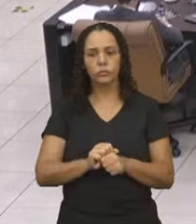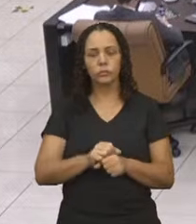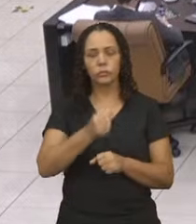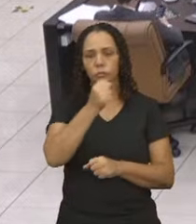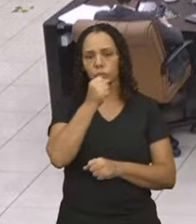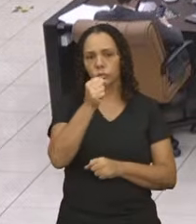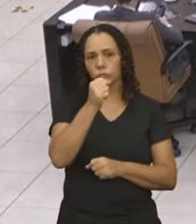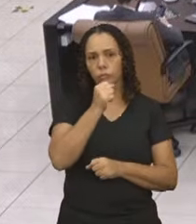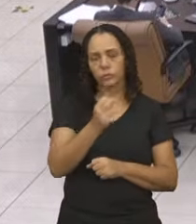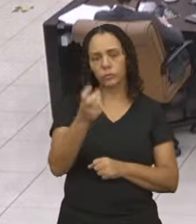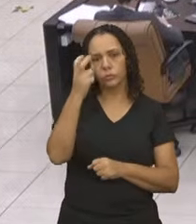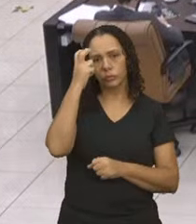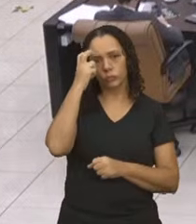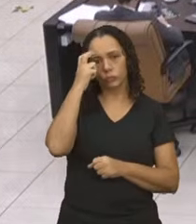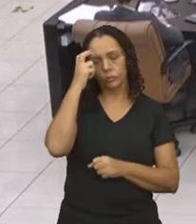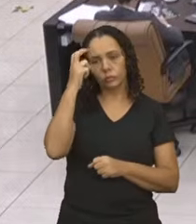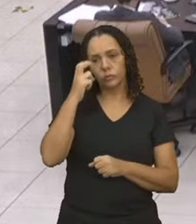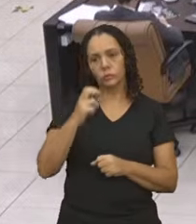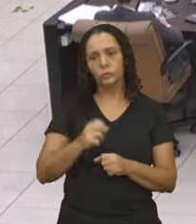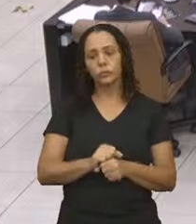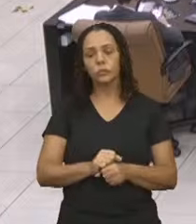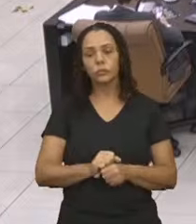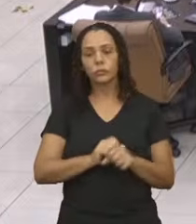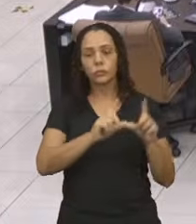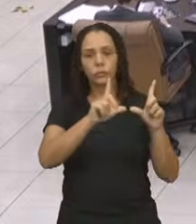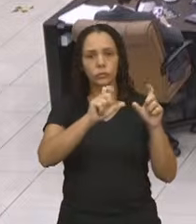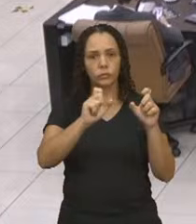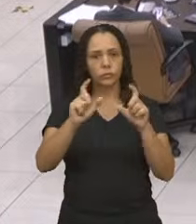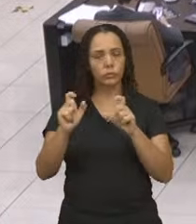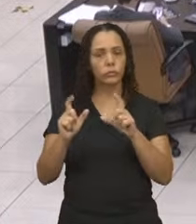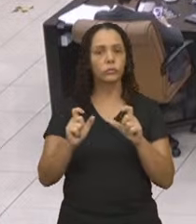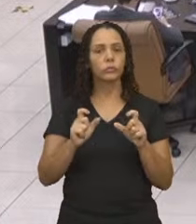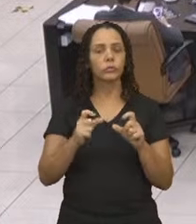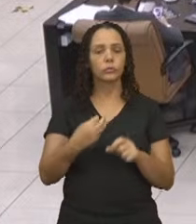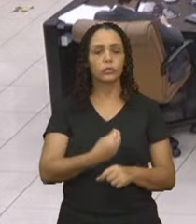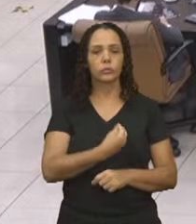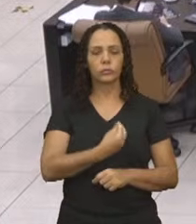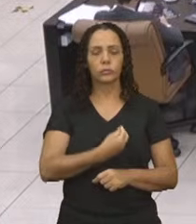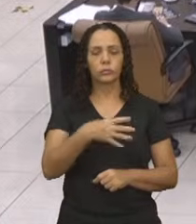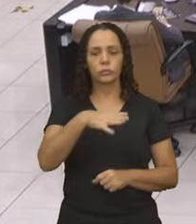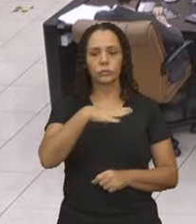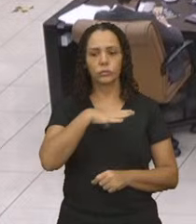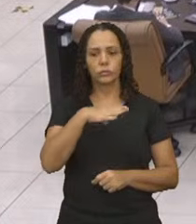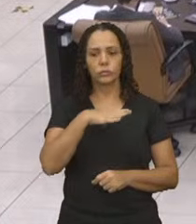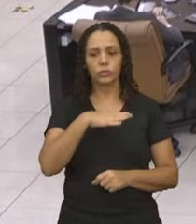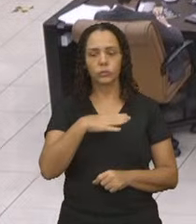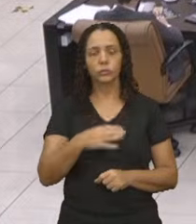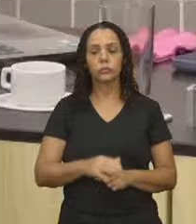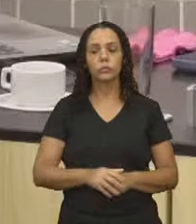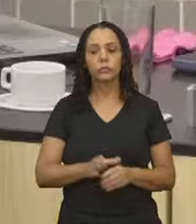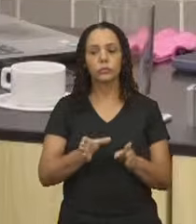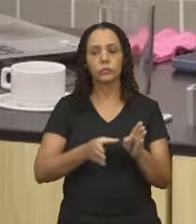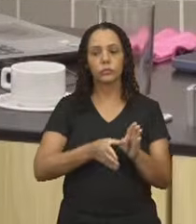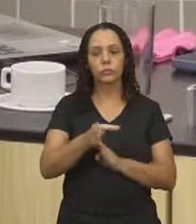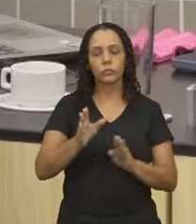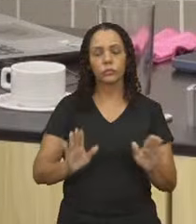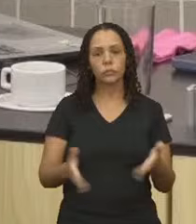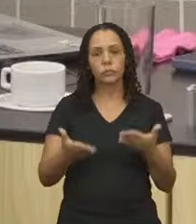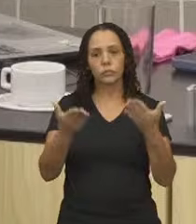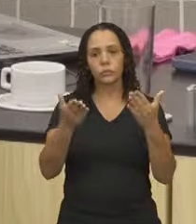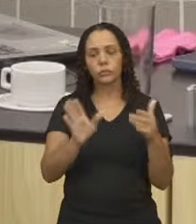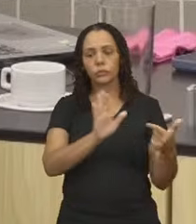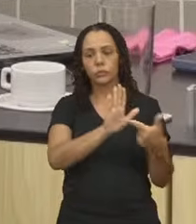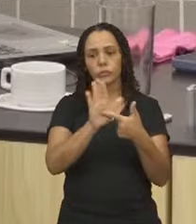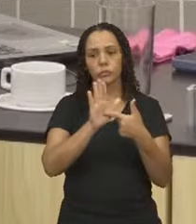jornalismo e cultura que registram o patrimônio e a vida da cidade. Recomenda-se incentivar exposições